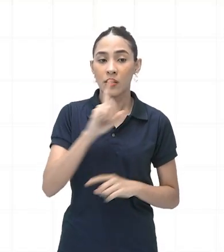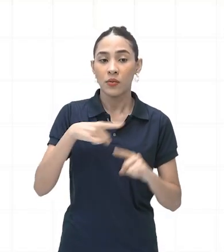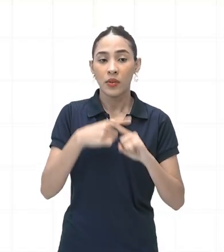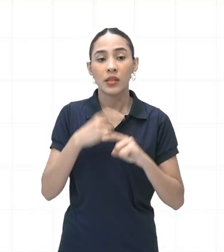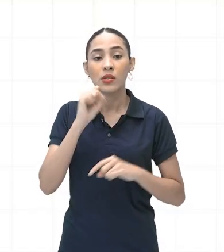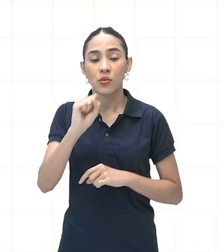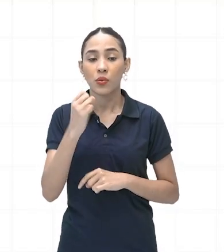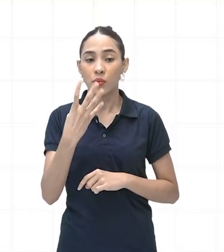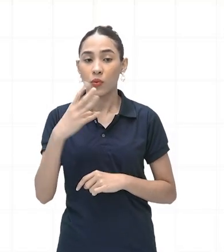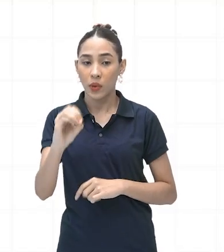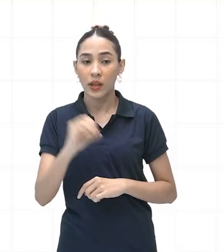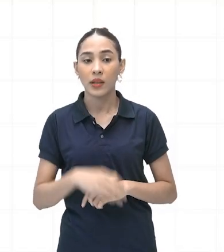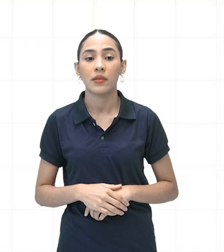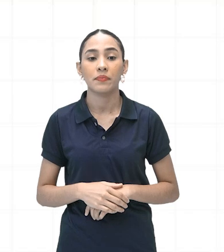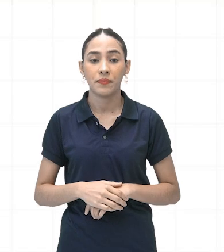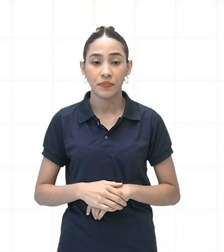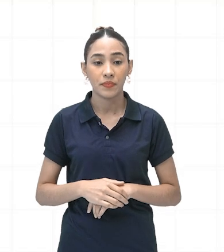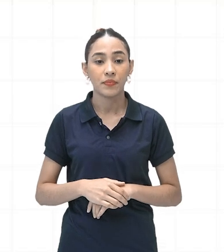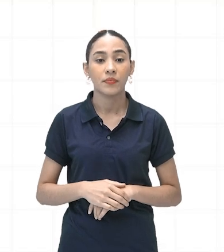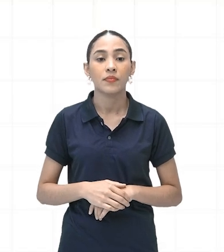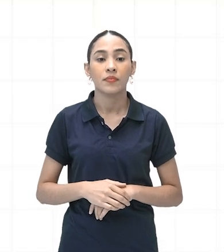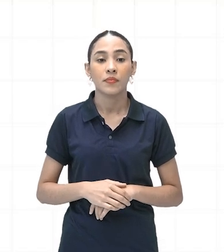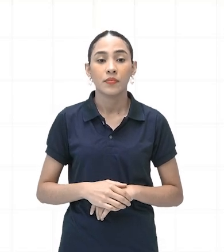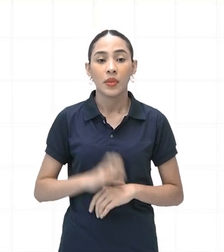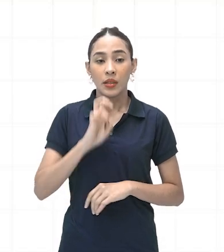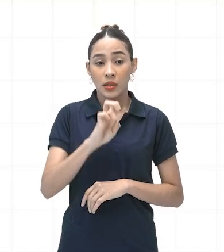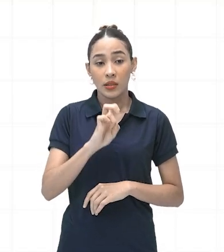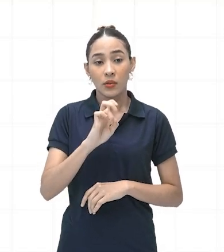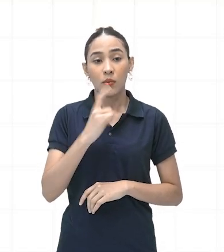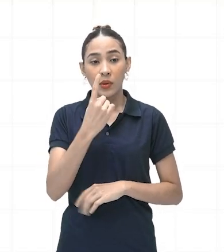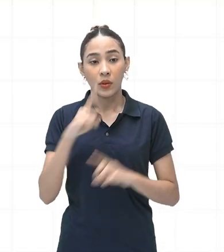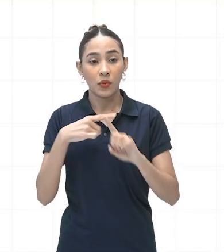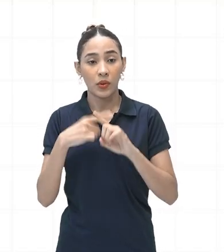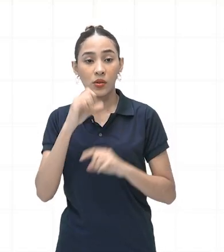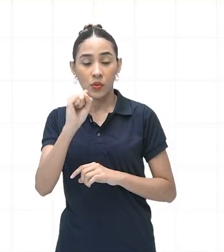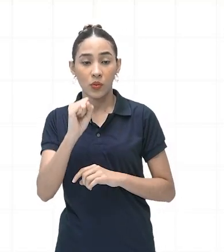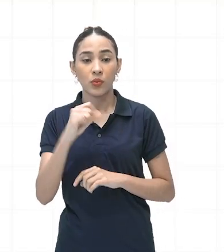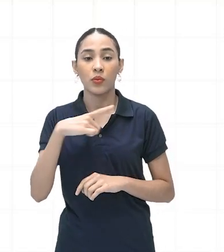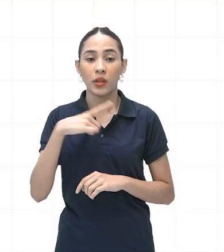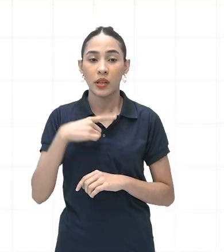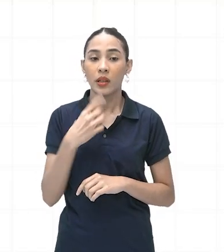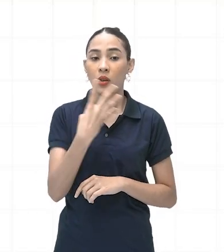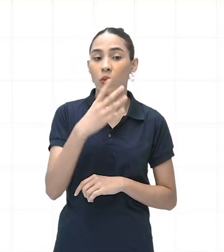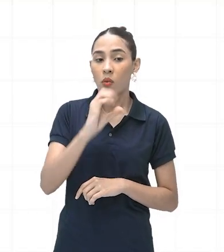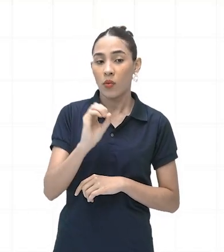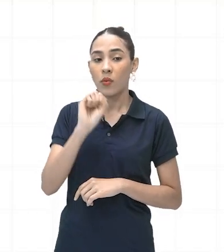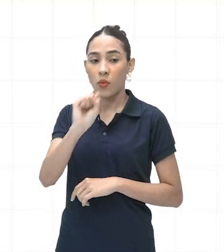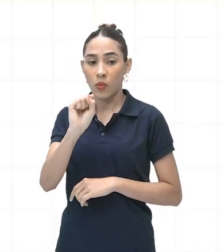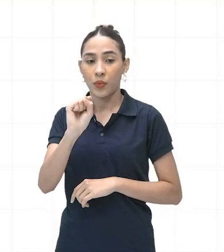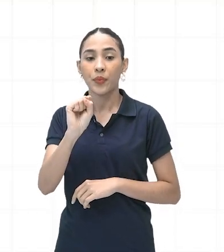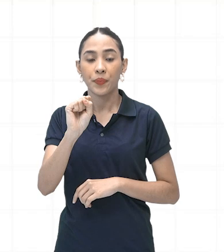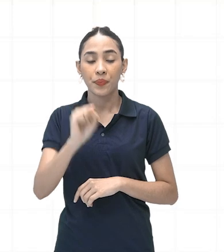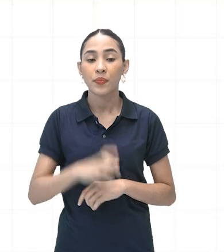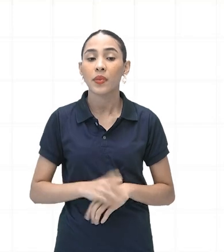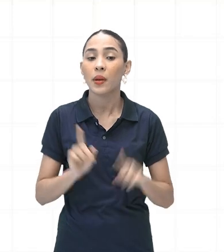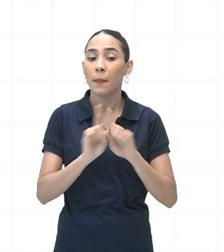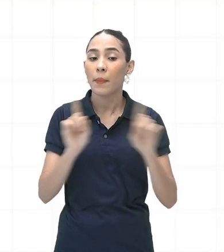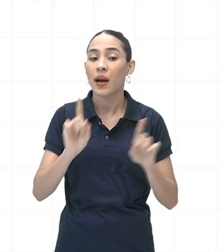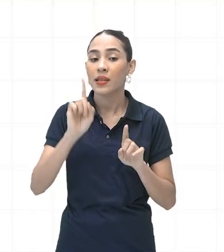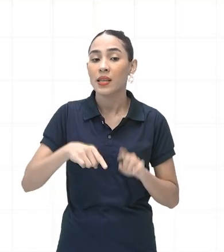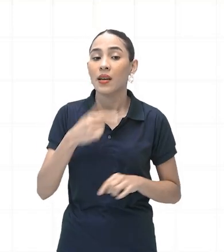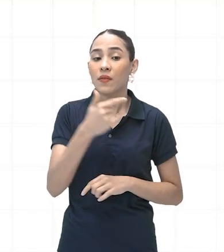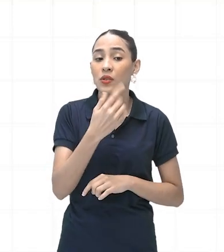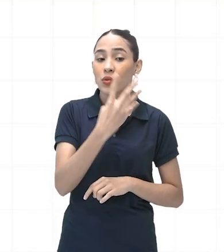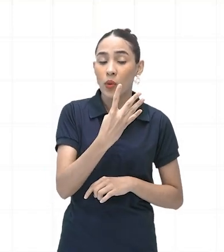vezes 8, 40. Ou seja, 51 vezes 8, nós temos 408, certo? Só que isso é